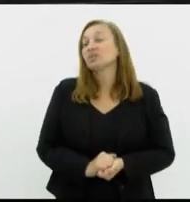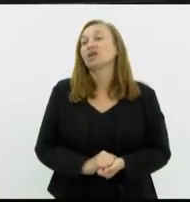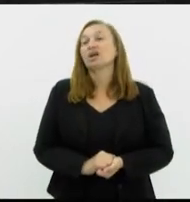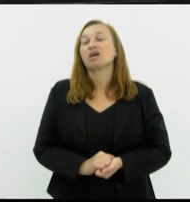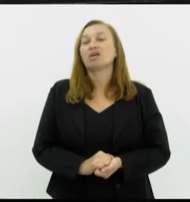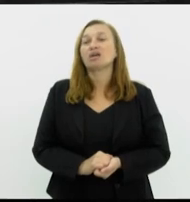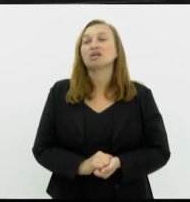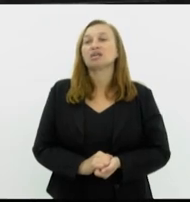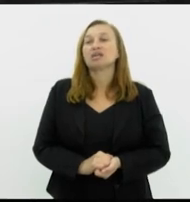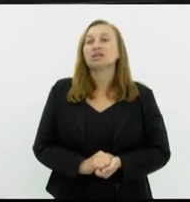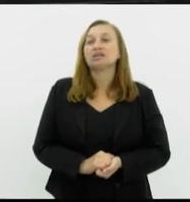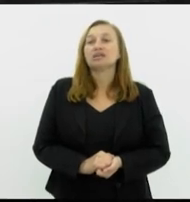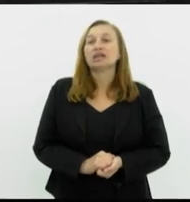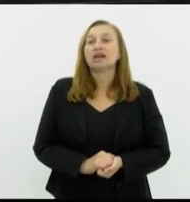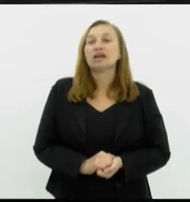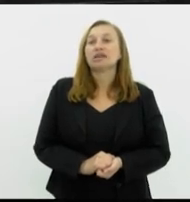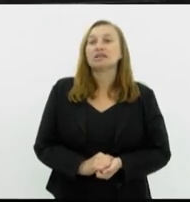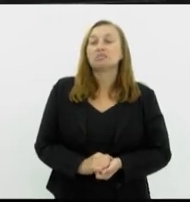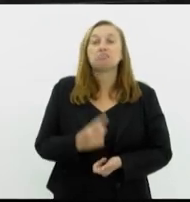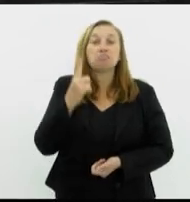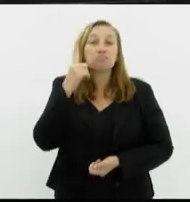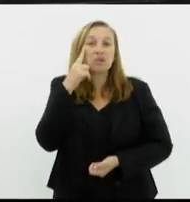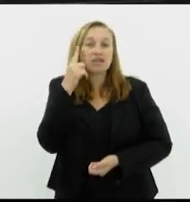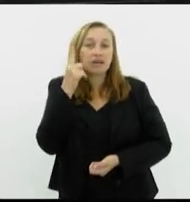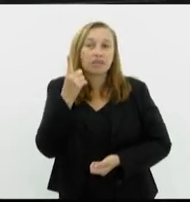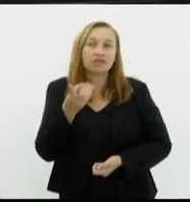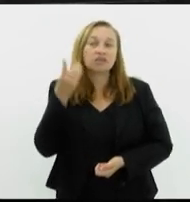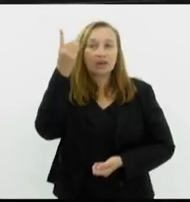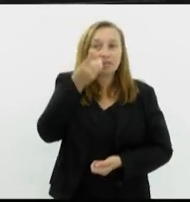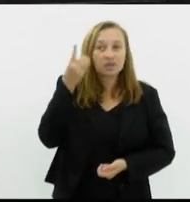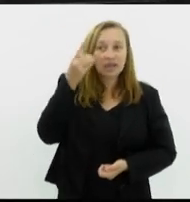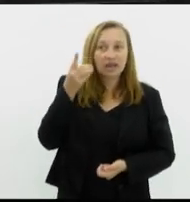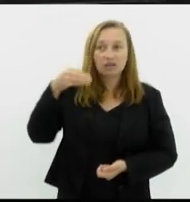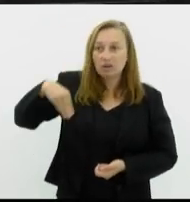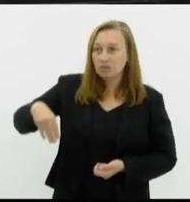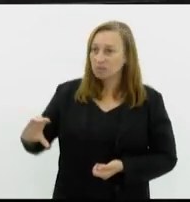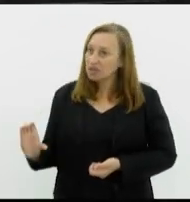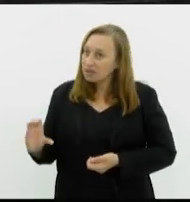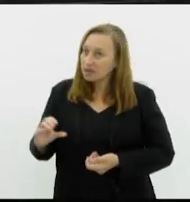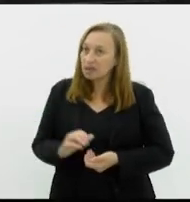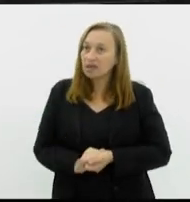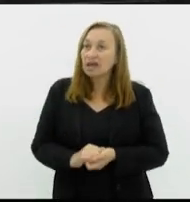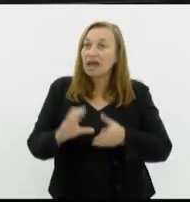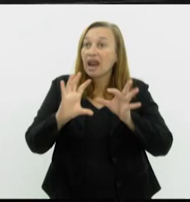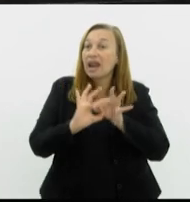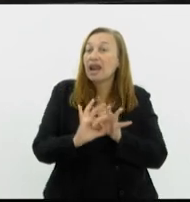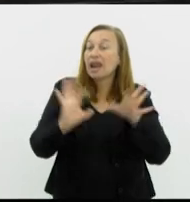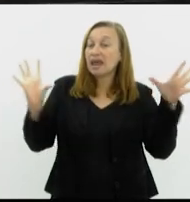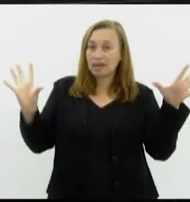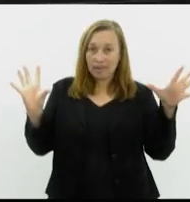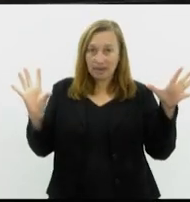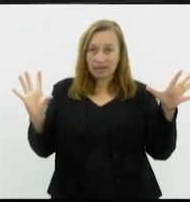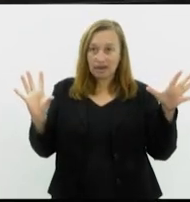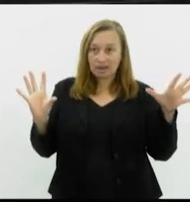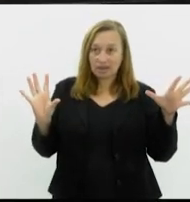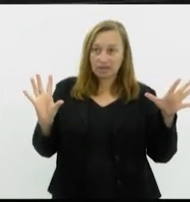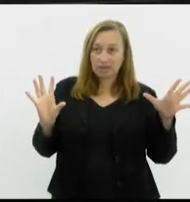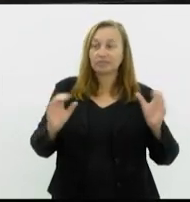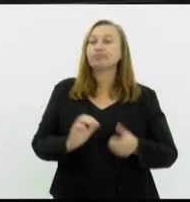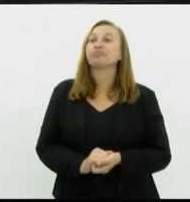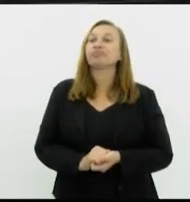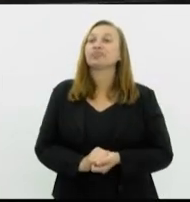sob essa perspectiva, deputado Carlos Mink, ela é libertária, que